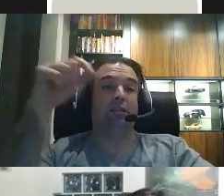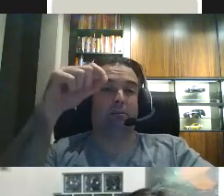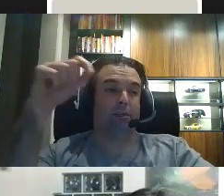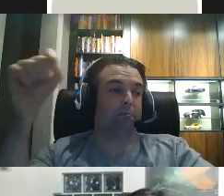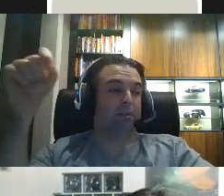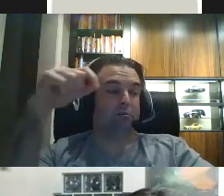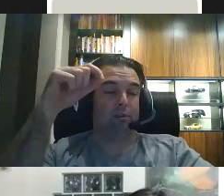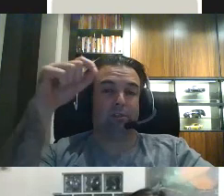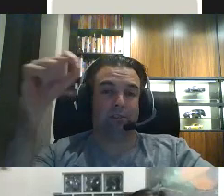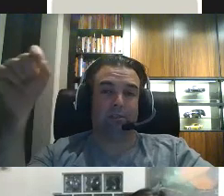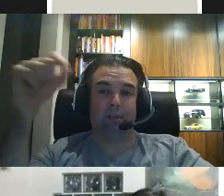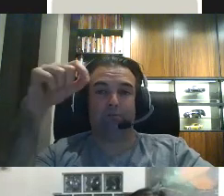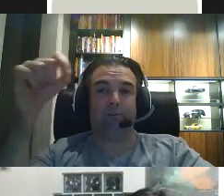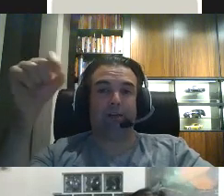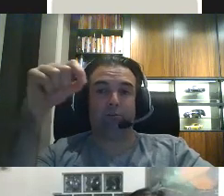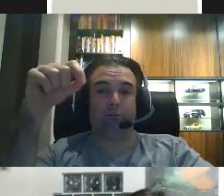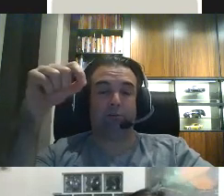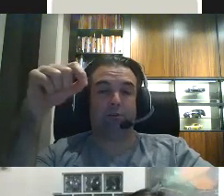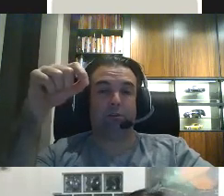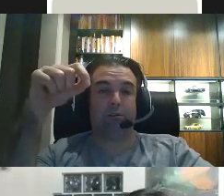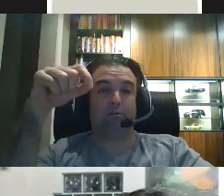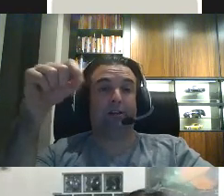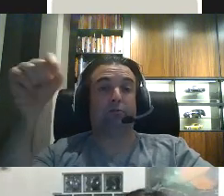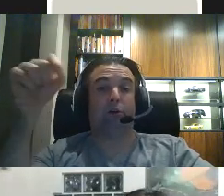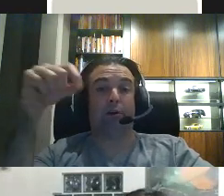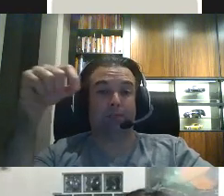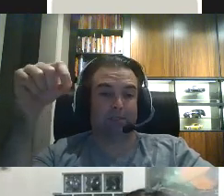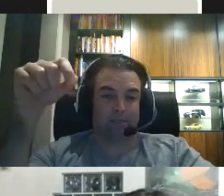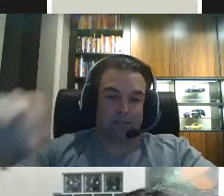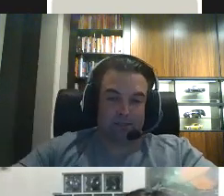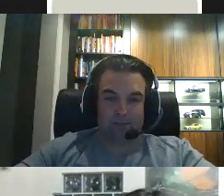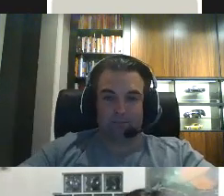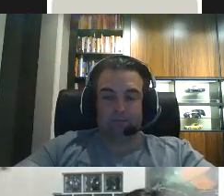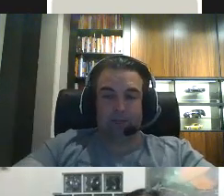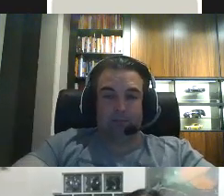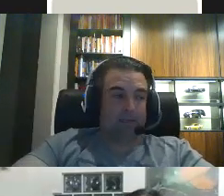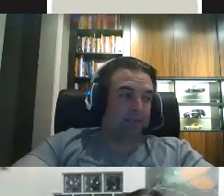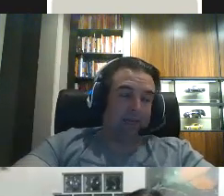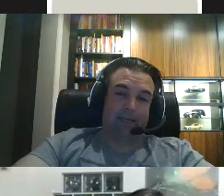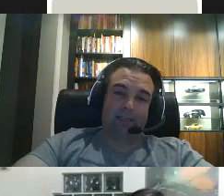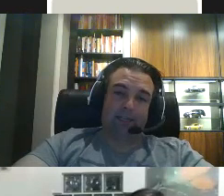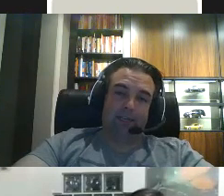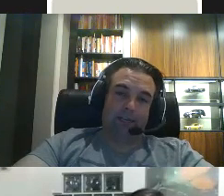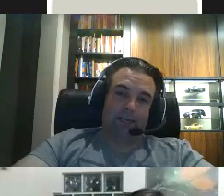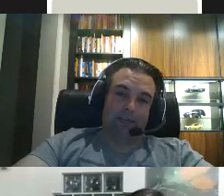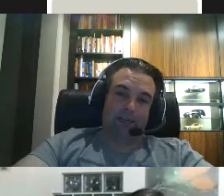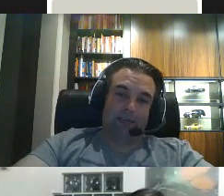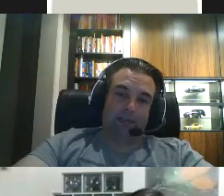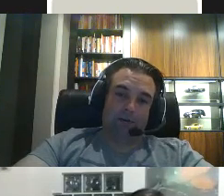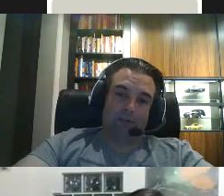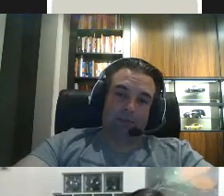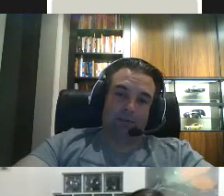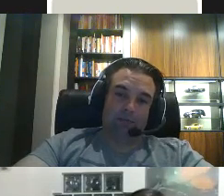Dividir essas precipitações em várias formas. Mas essa aqui é